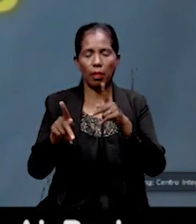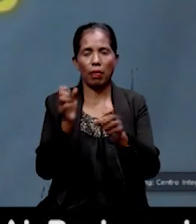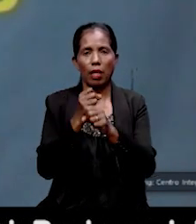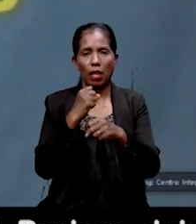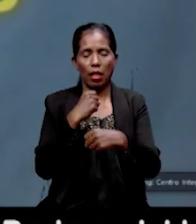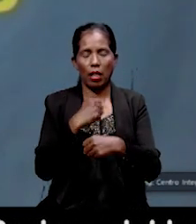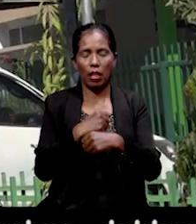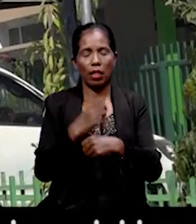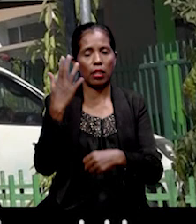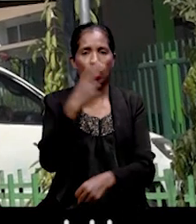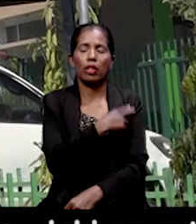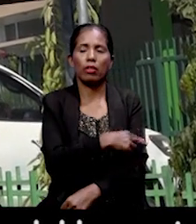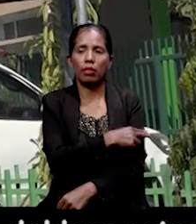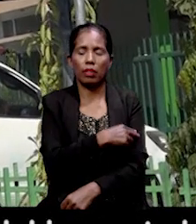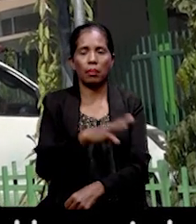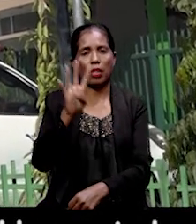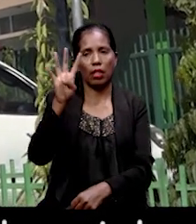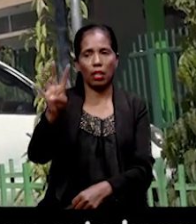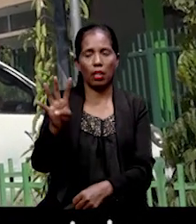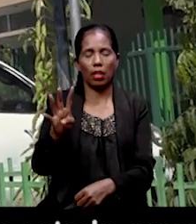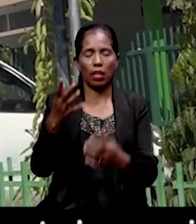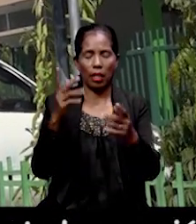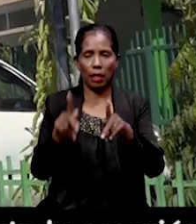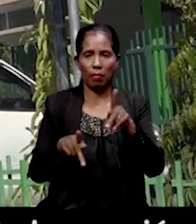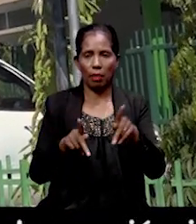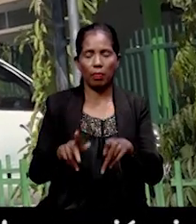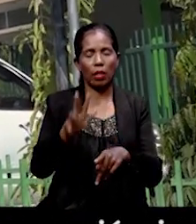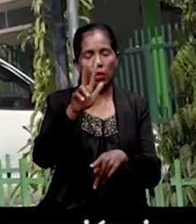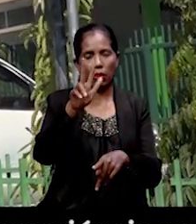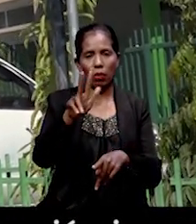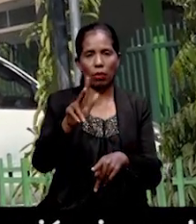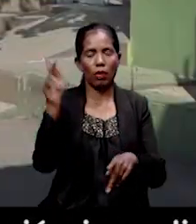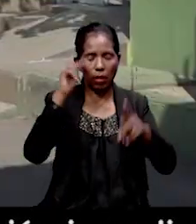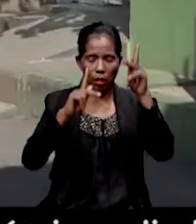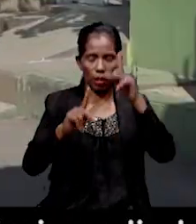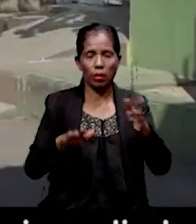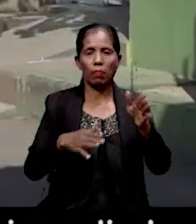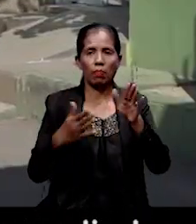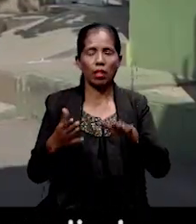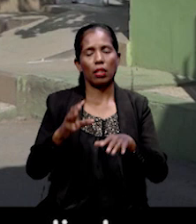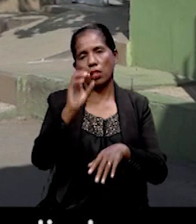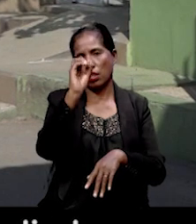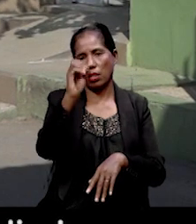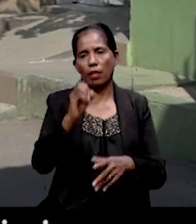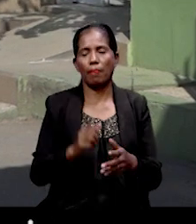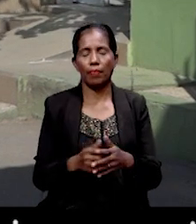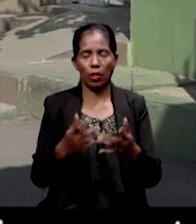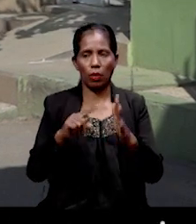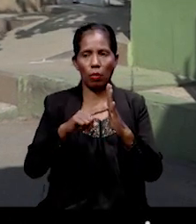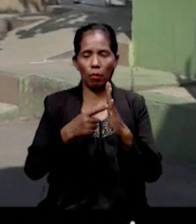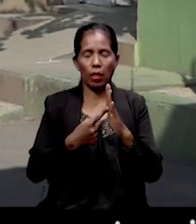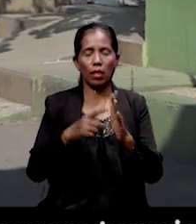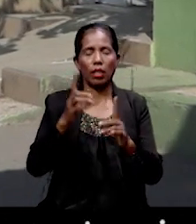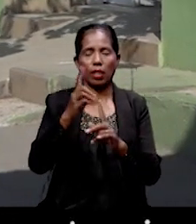tratamento hospitalizado na Inhat, moderado leve na Intolo, no caso óbito 0. Rui explica, ha hu ia